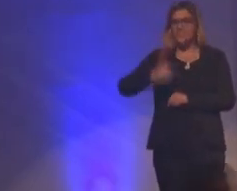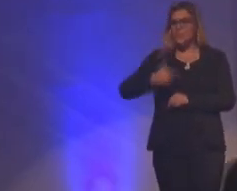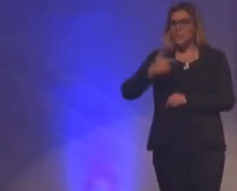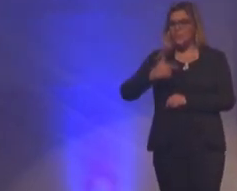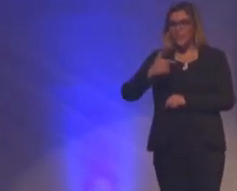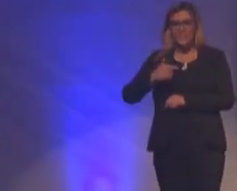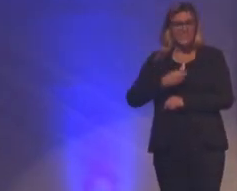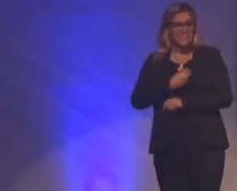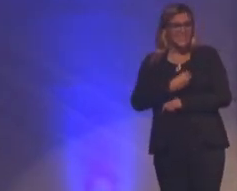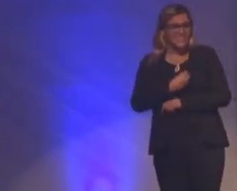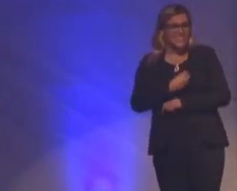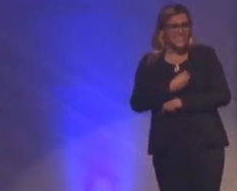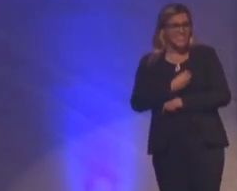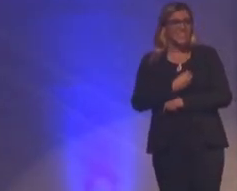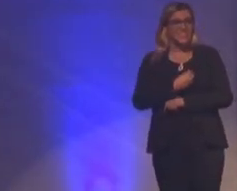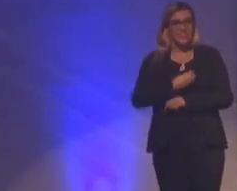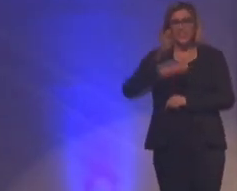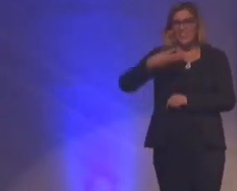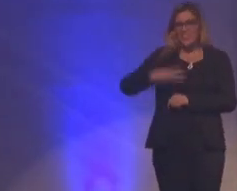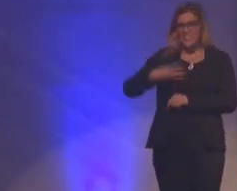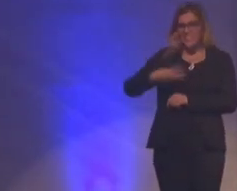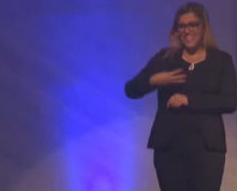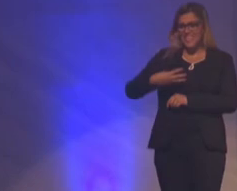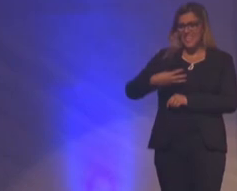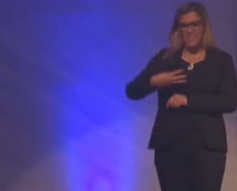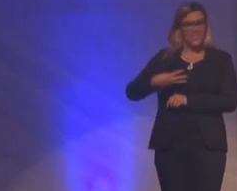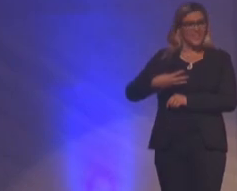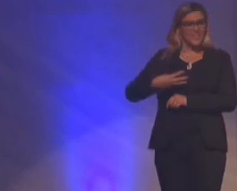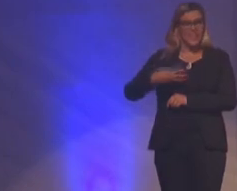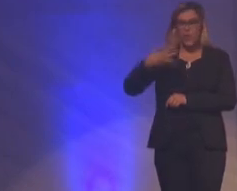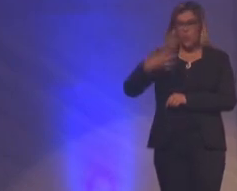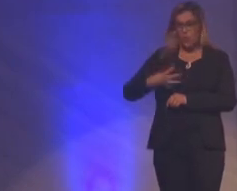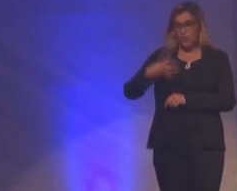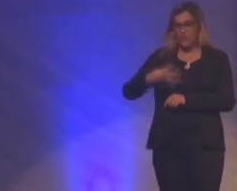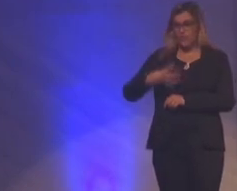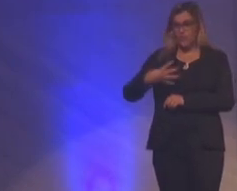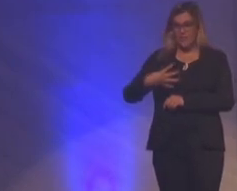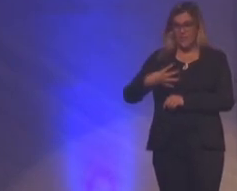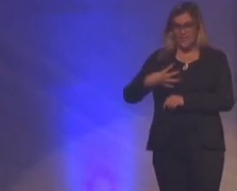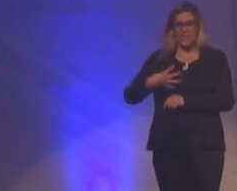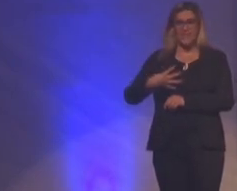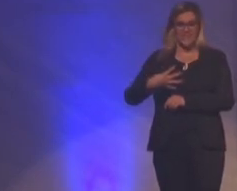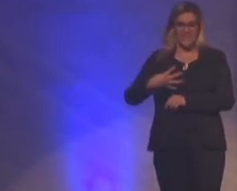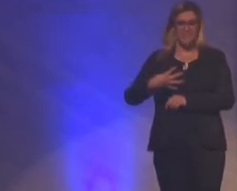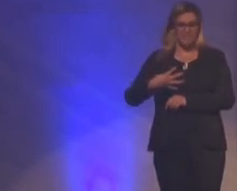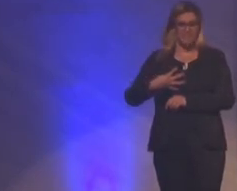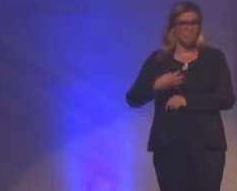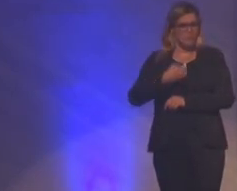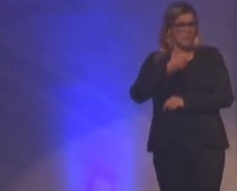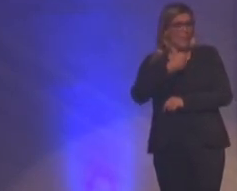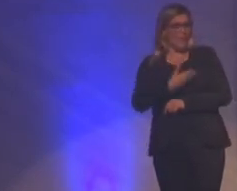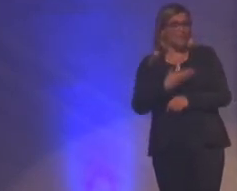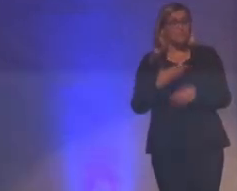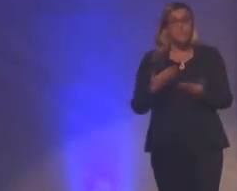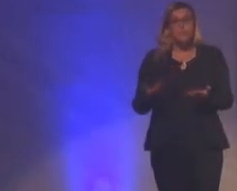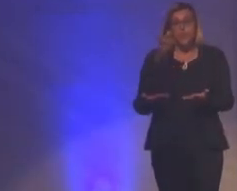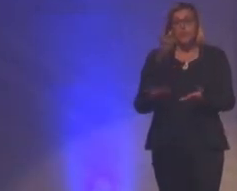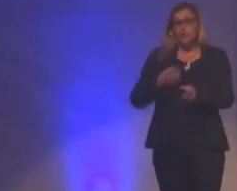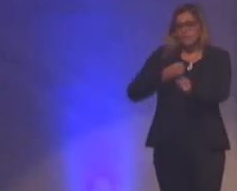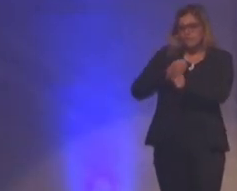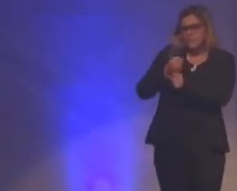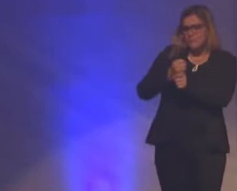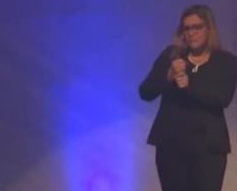vez? Ó, terceira? Quarta vez? Ah, muito bem! Bom, como todo